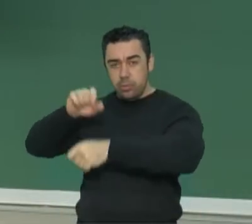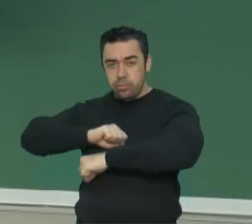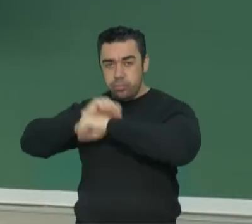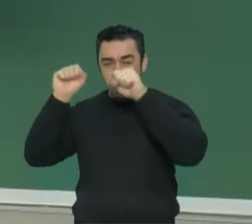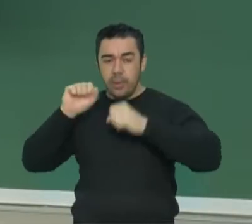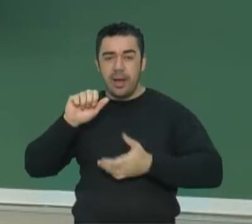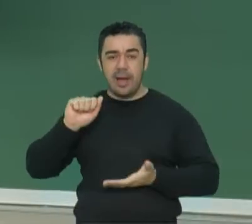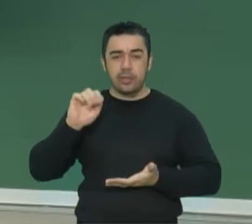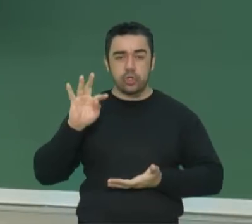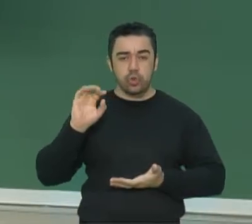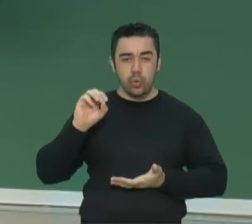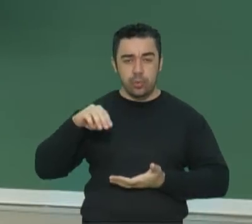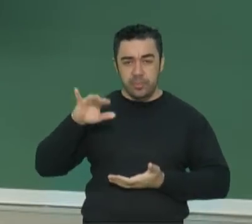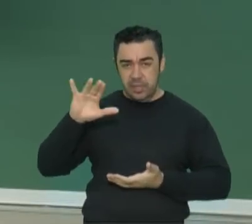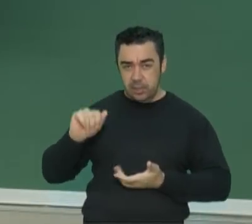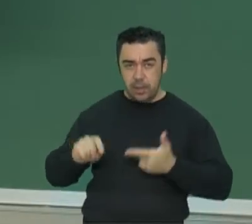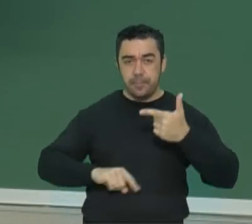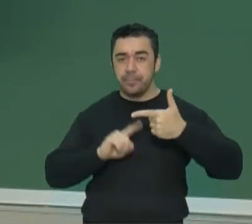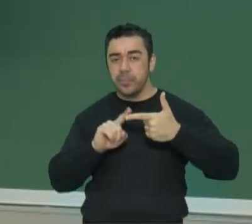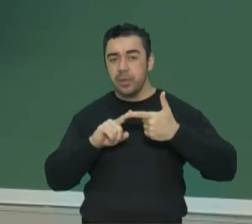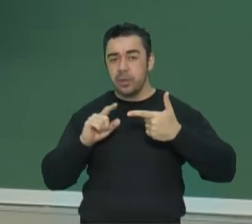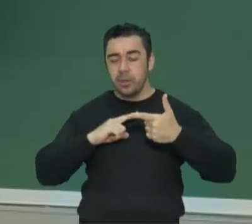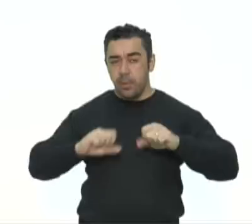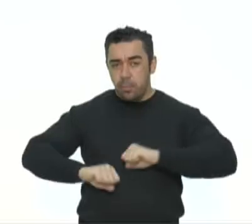bomba de hidrogênio.